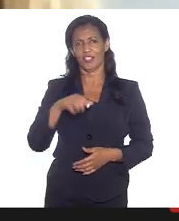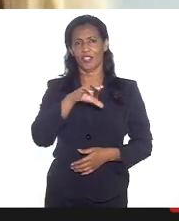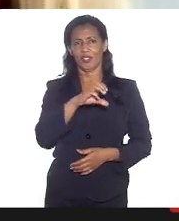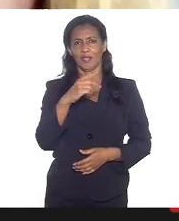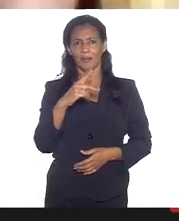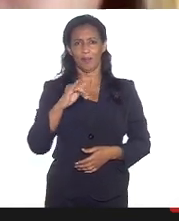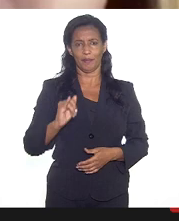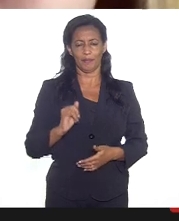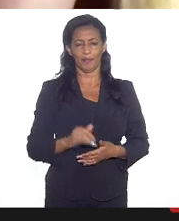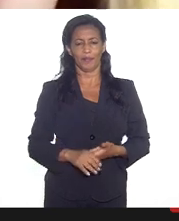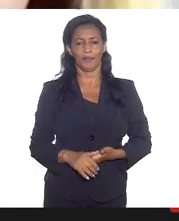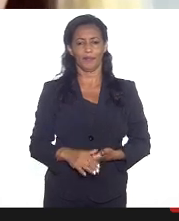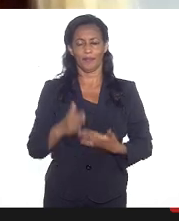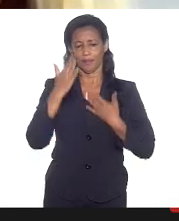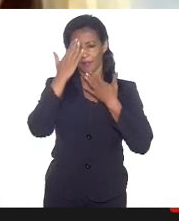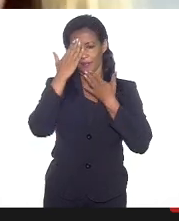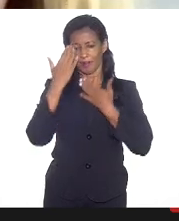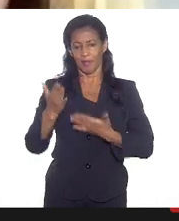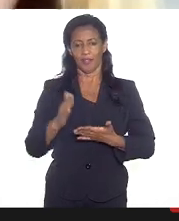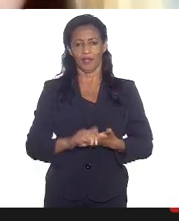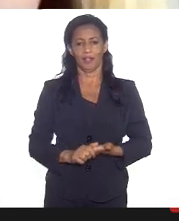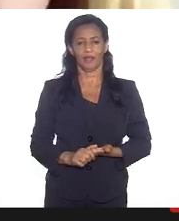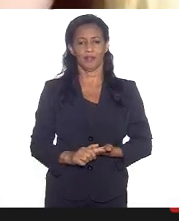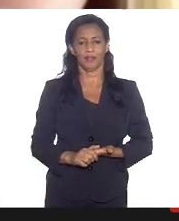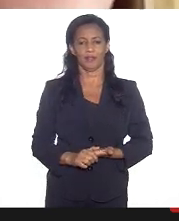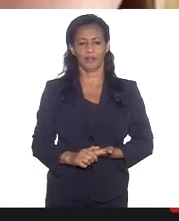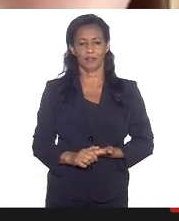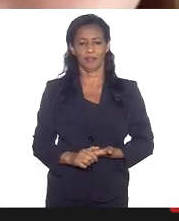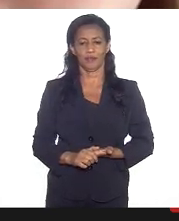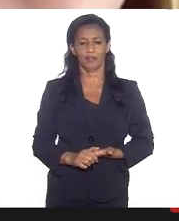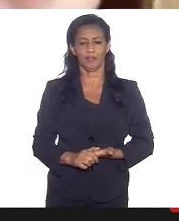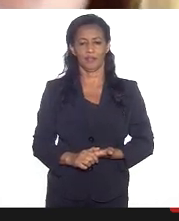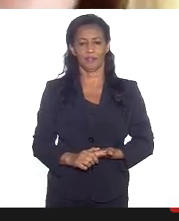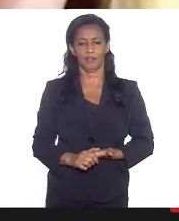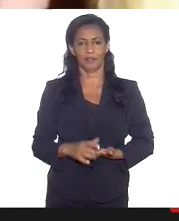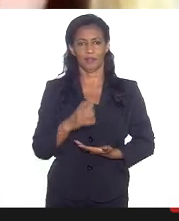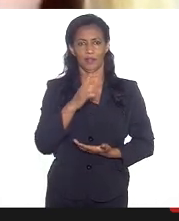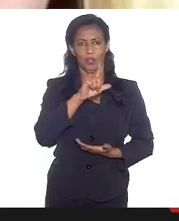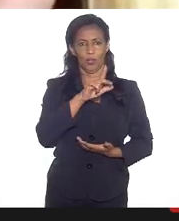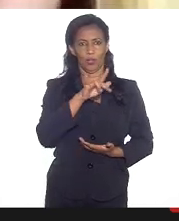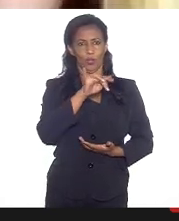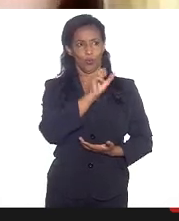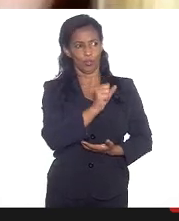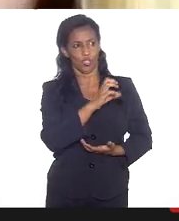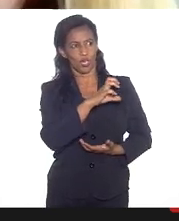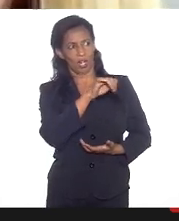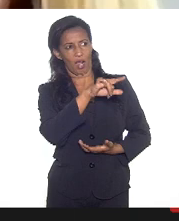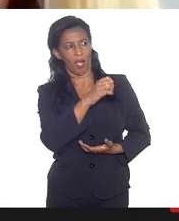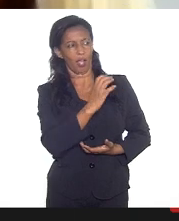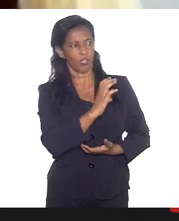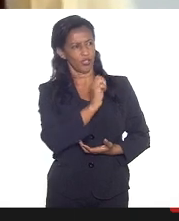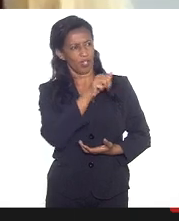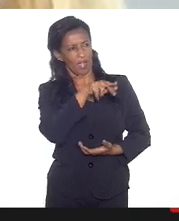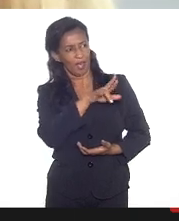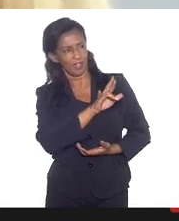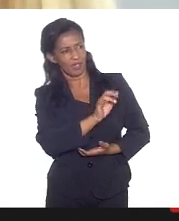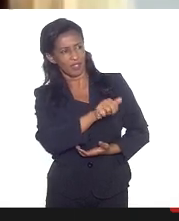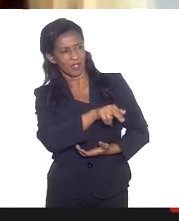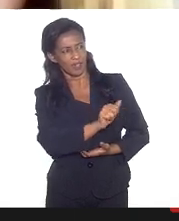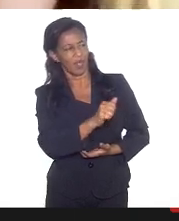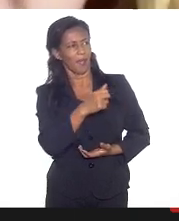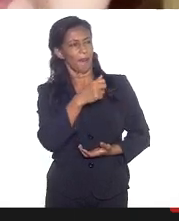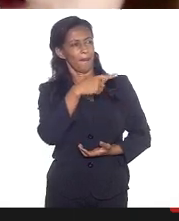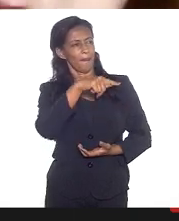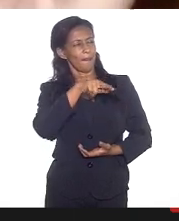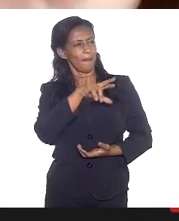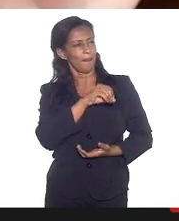CPI, agradecer o doutor Luiz Cláudio Leivas, a doutora Karina, doutor Paulo